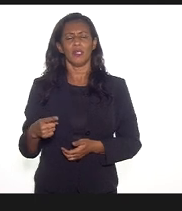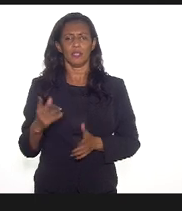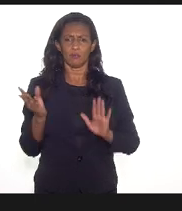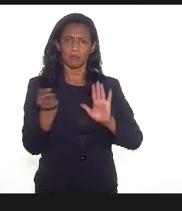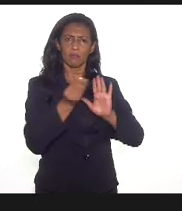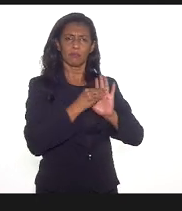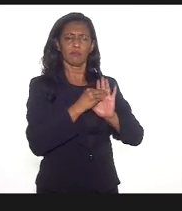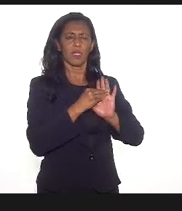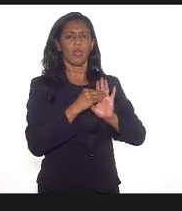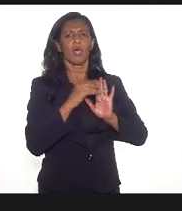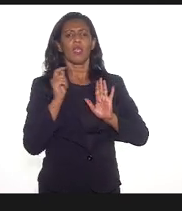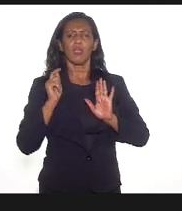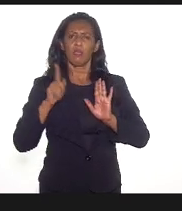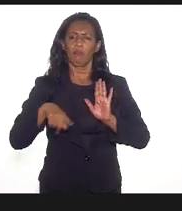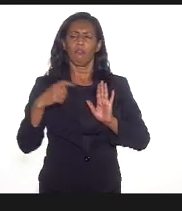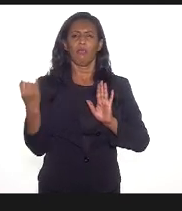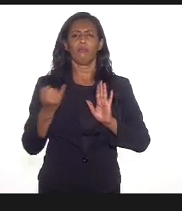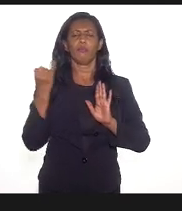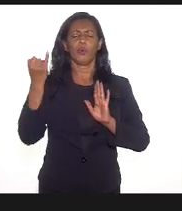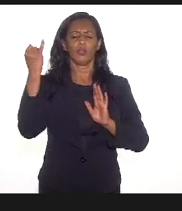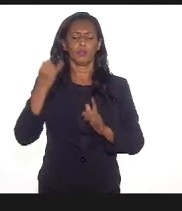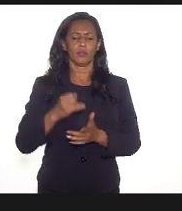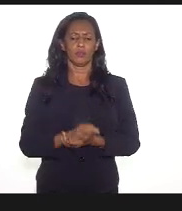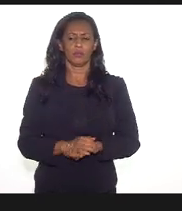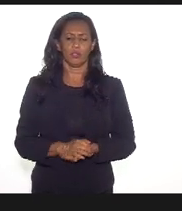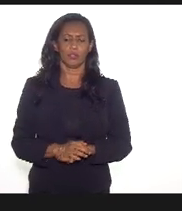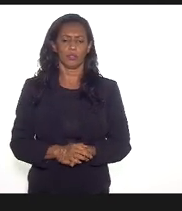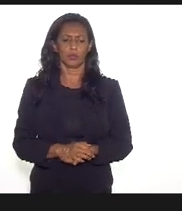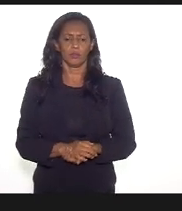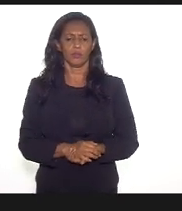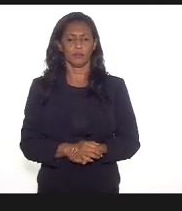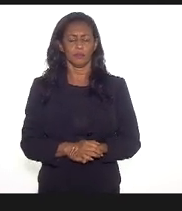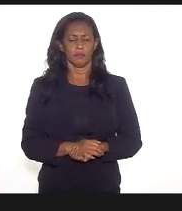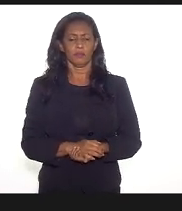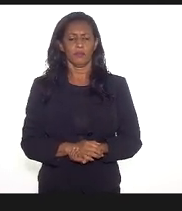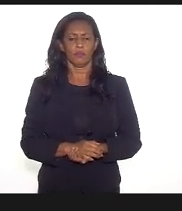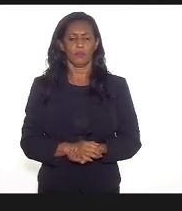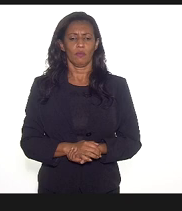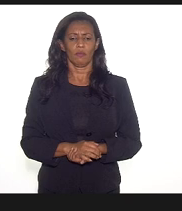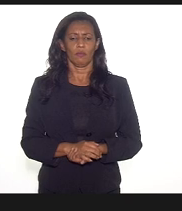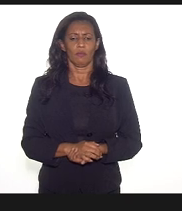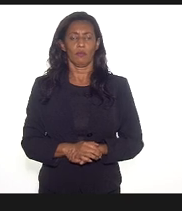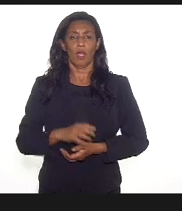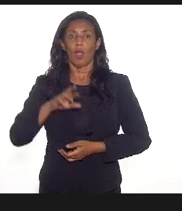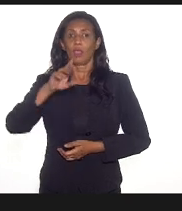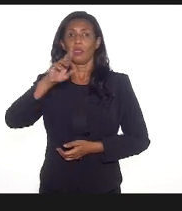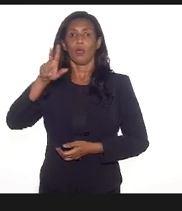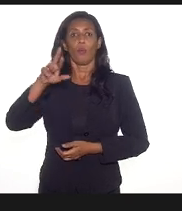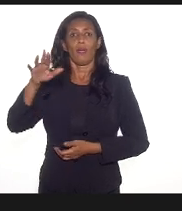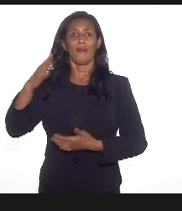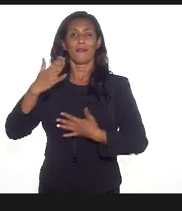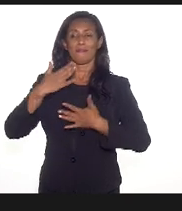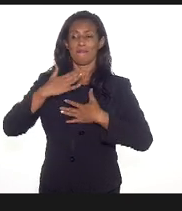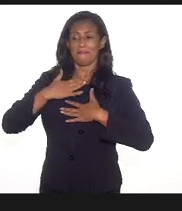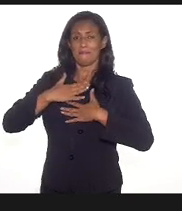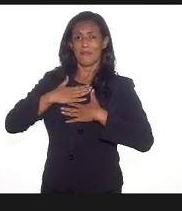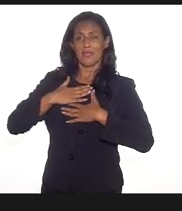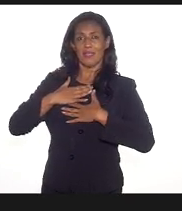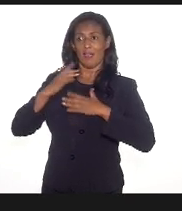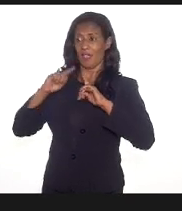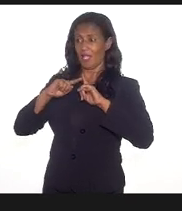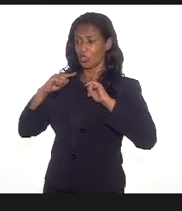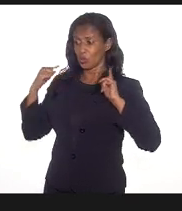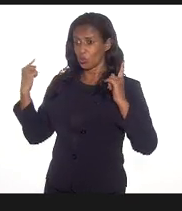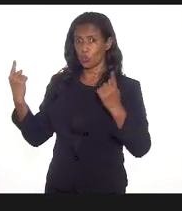muito importante, que não é uma causa e uma questão minha, é uma questão de todos